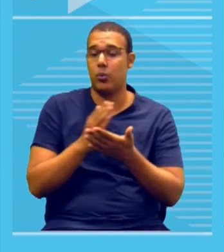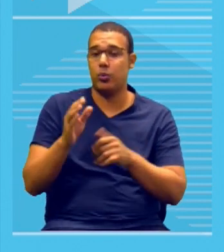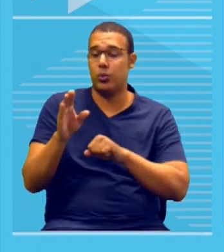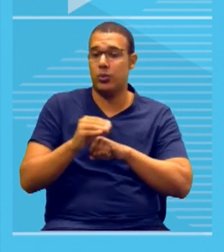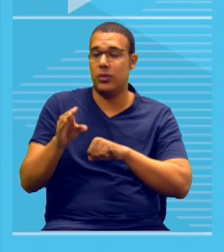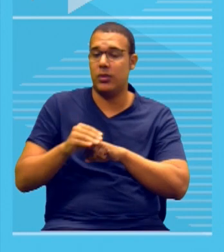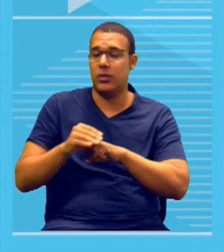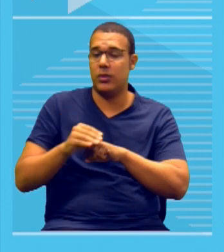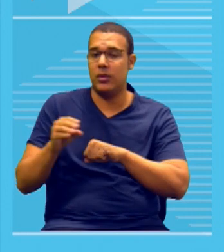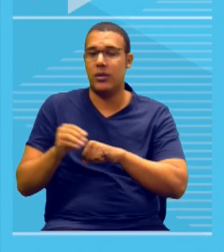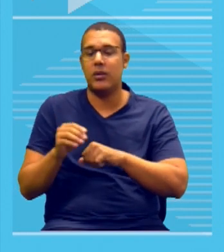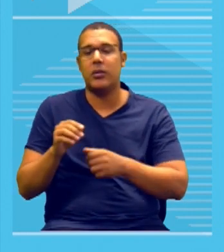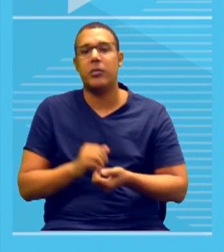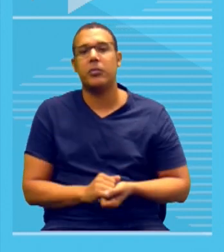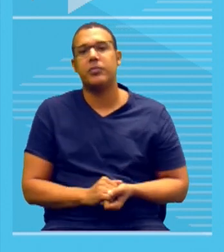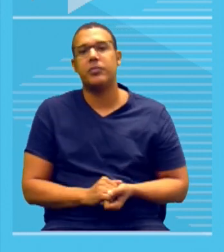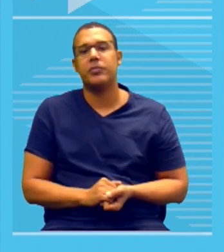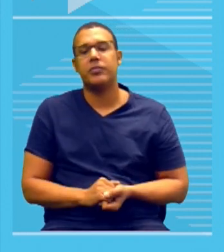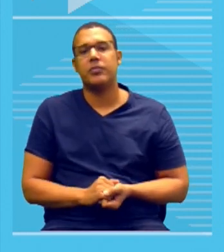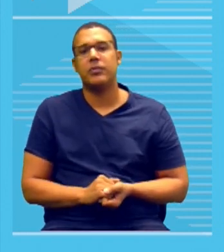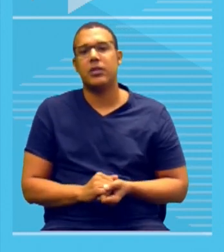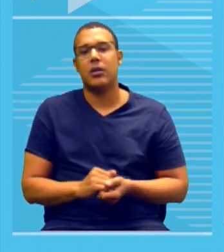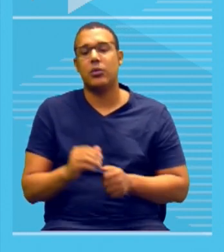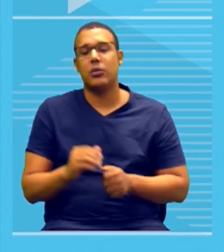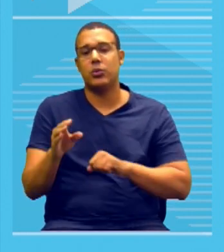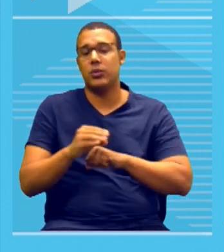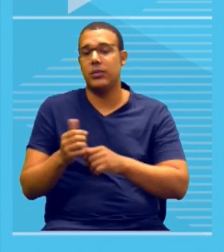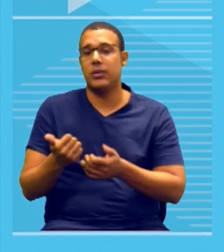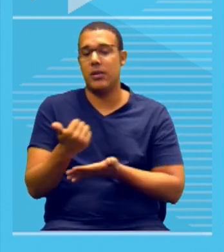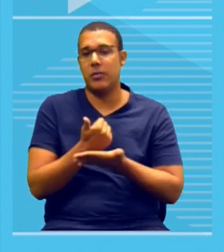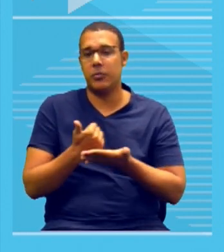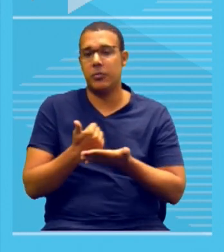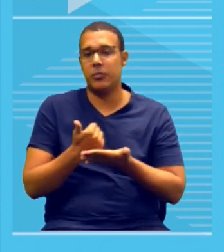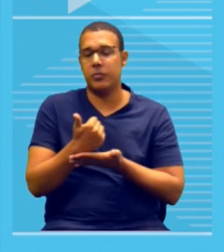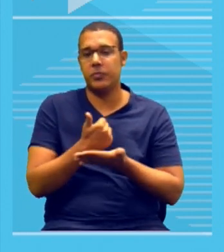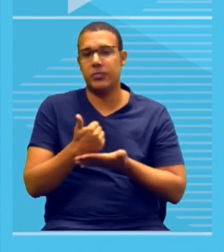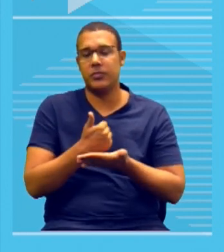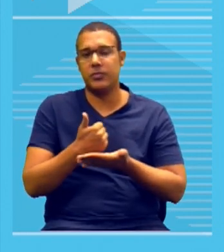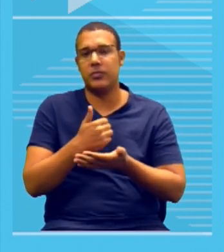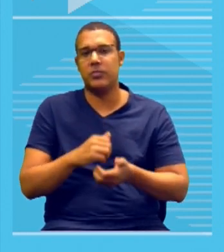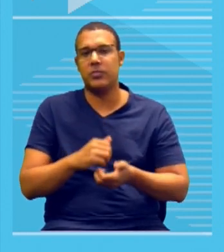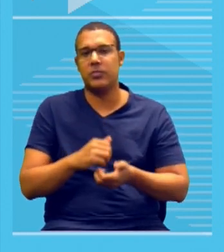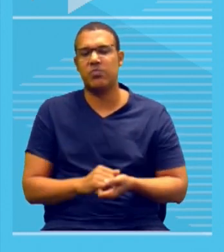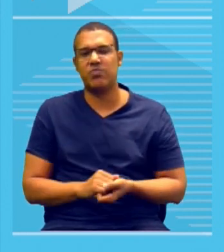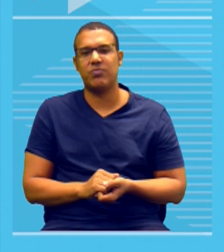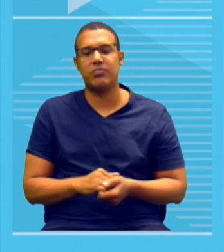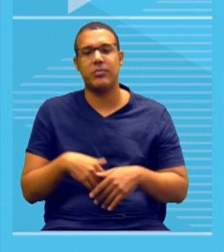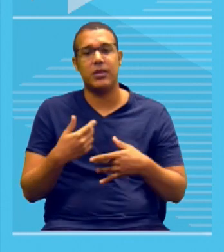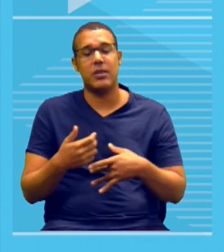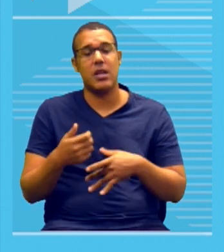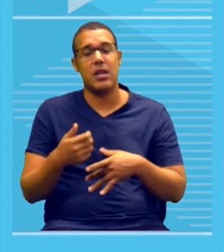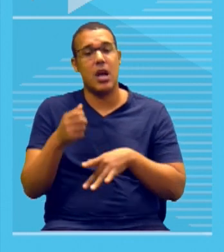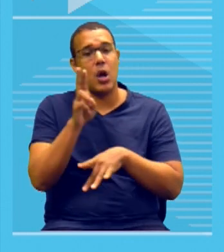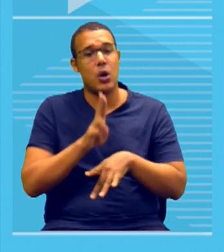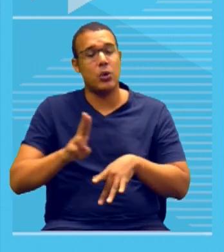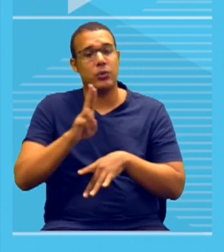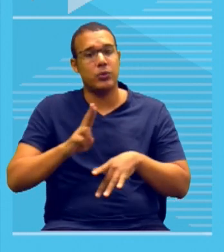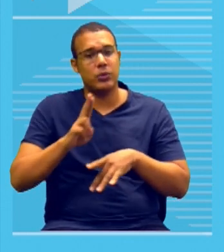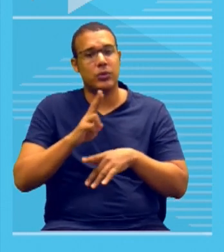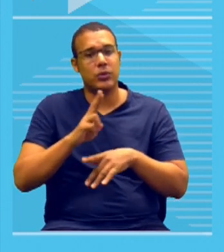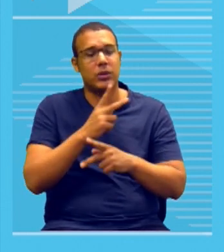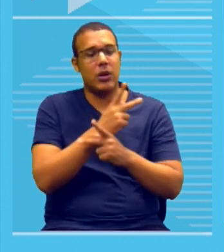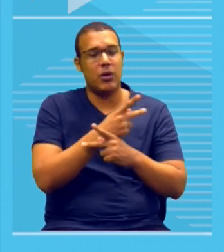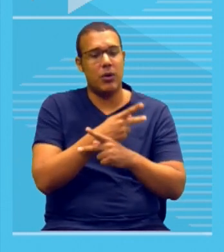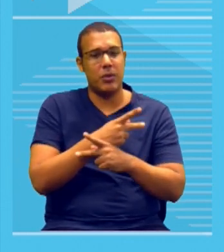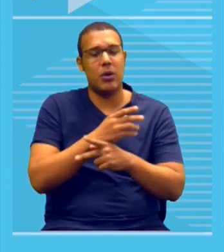conhecimentos básicos para você colocar o pronome oblíquo